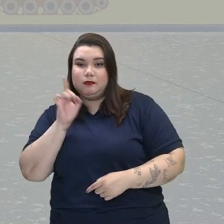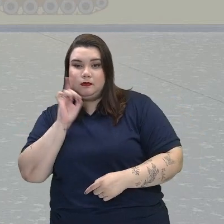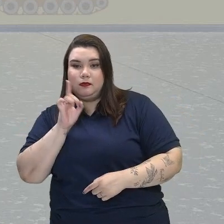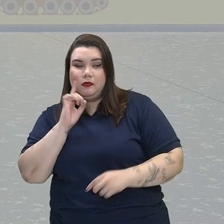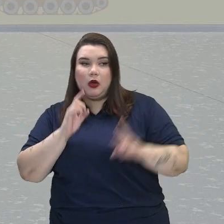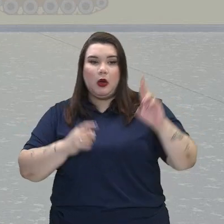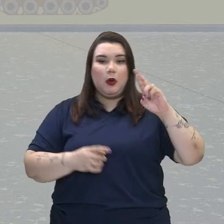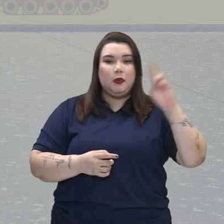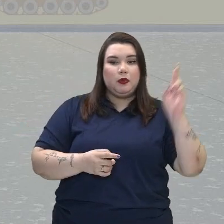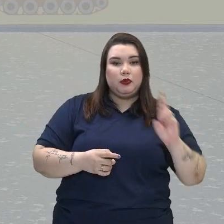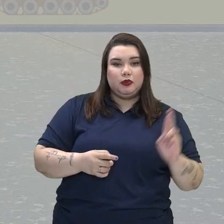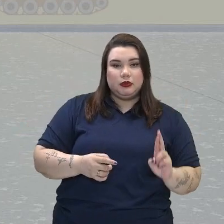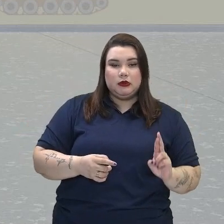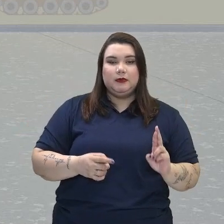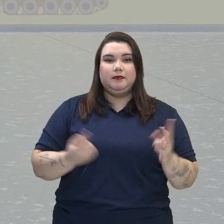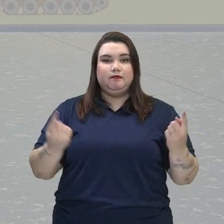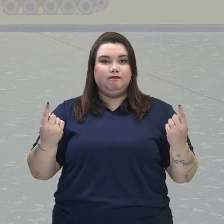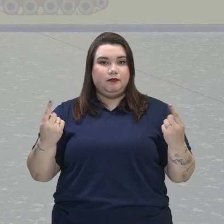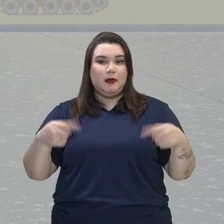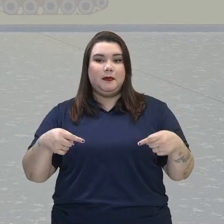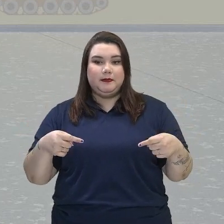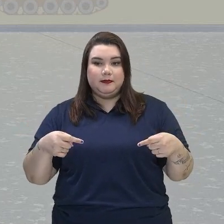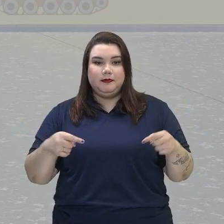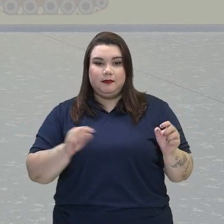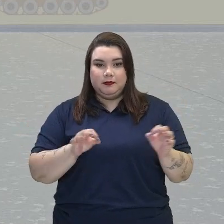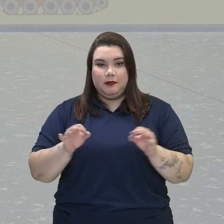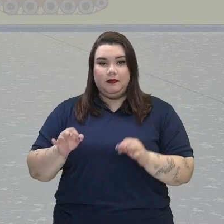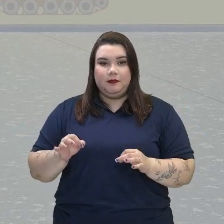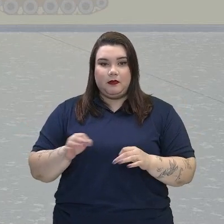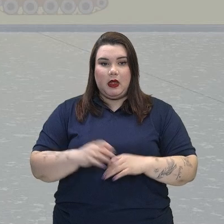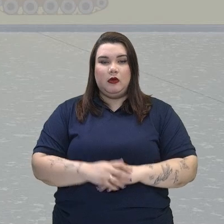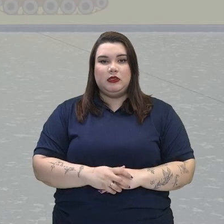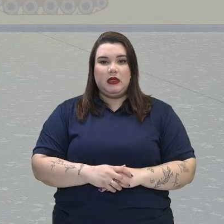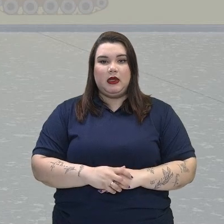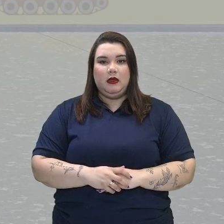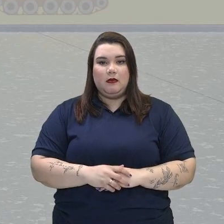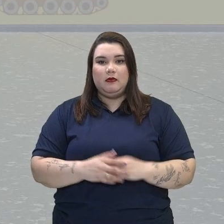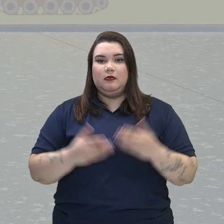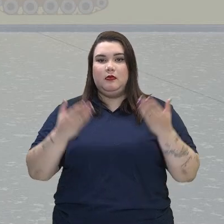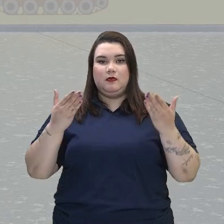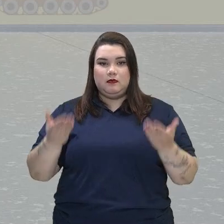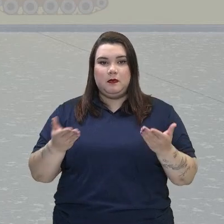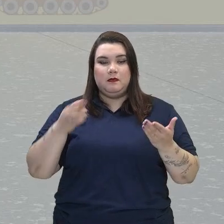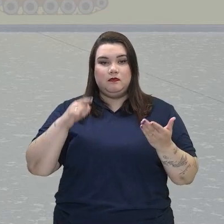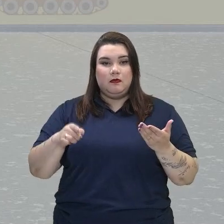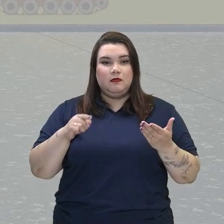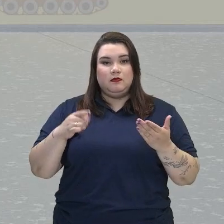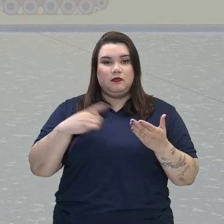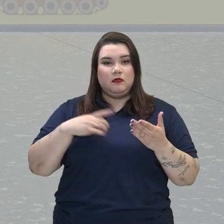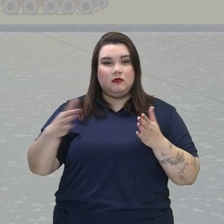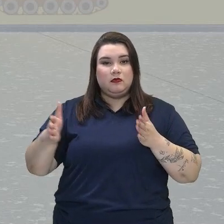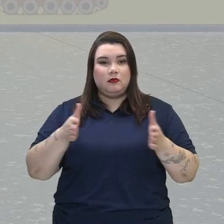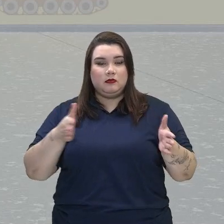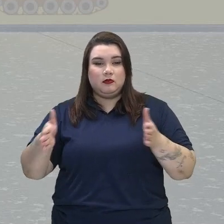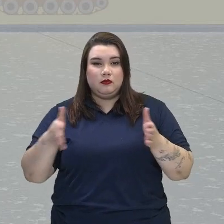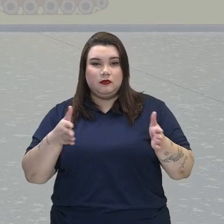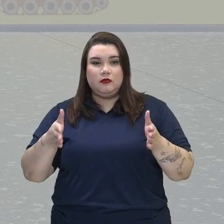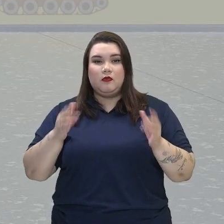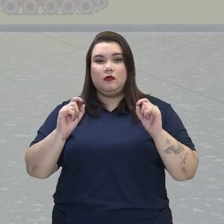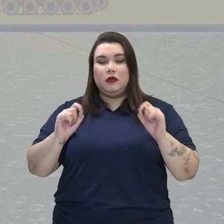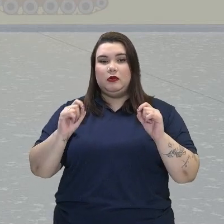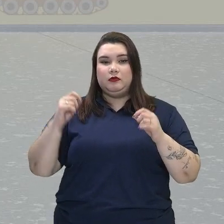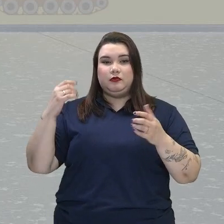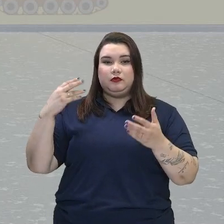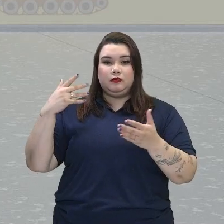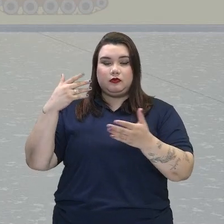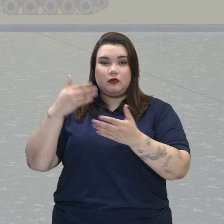Unidos e a União Soviética. Essa Guerra Fria, ela se estendeu aproximadamente até ali, desde